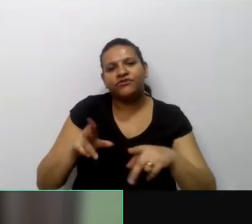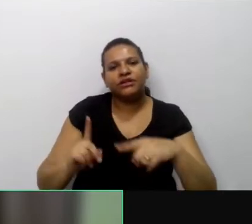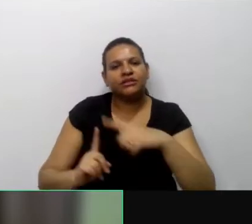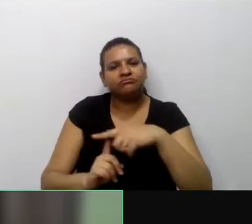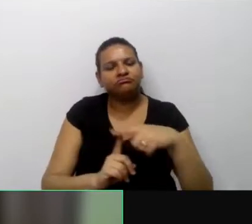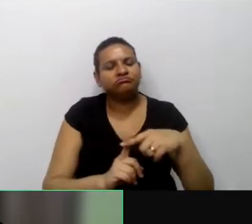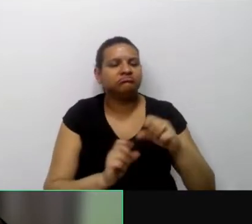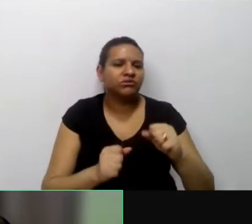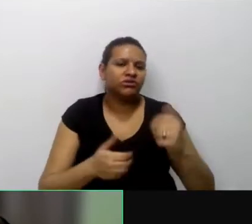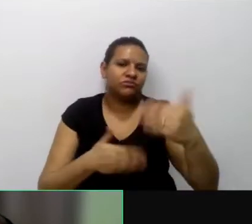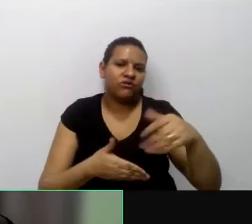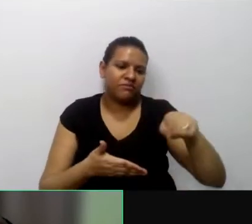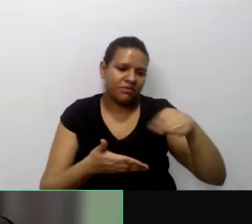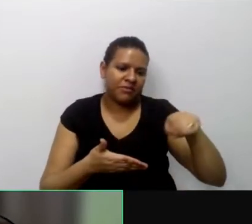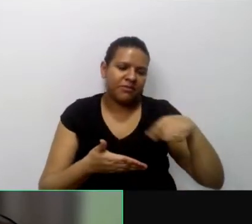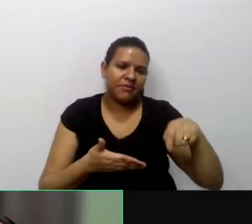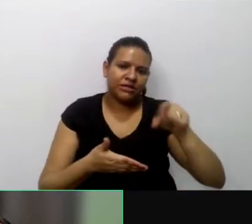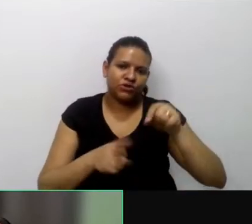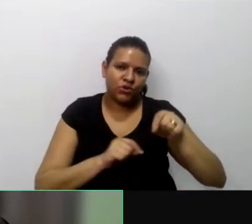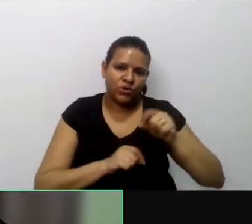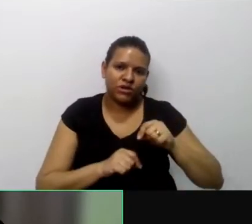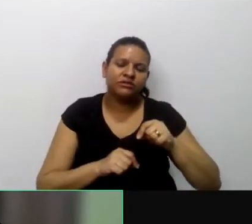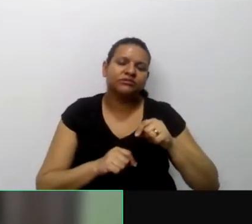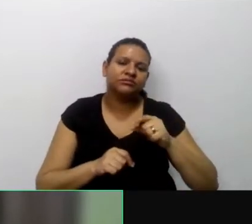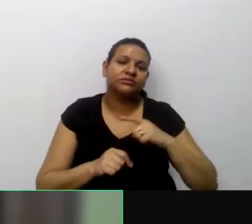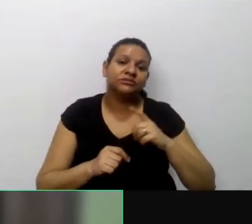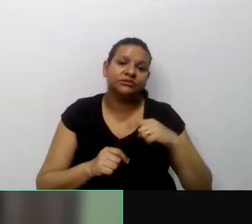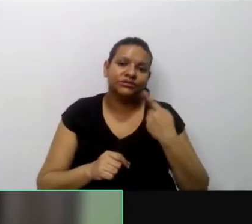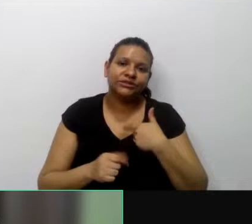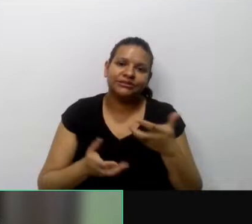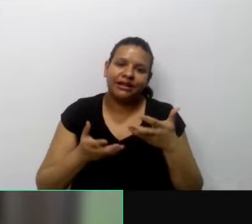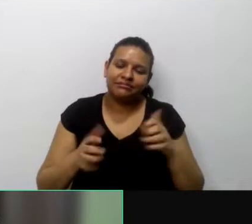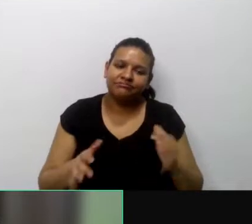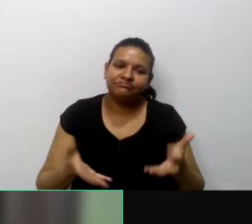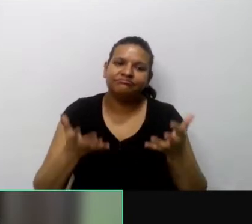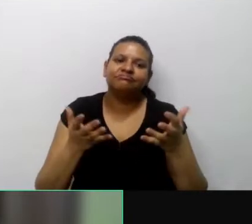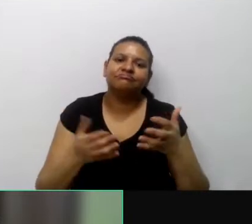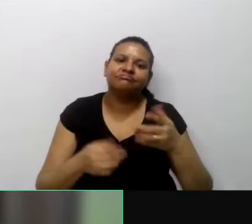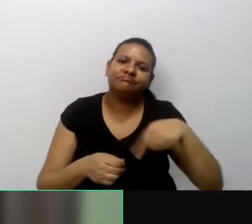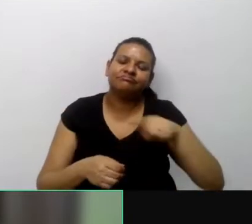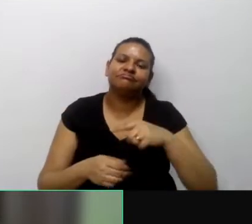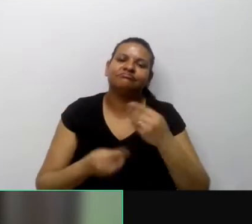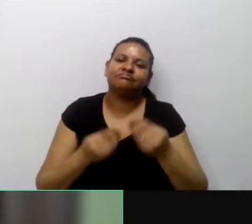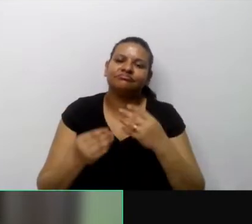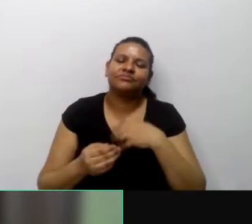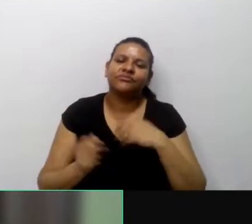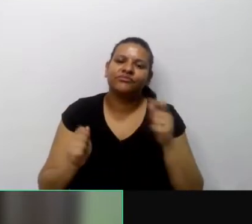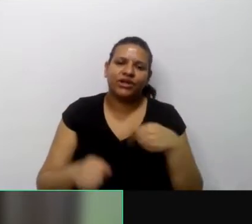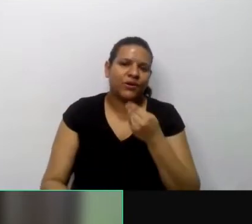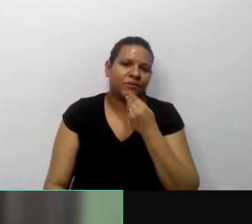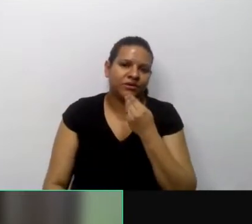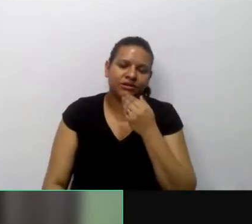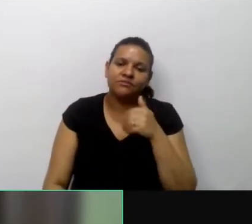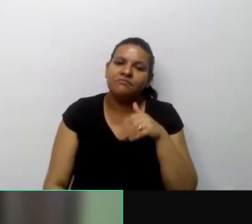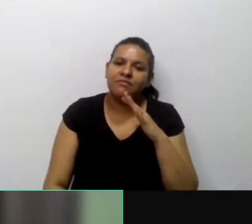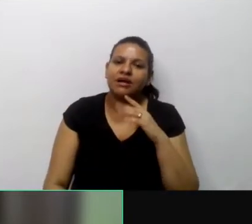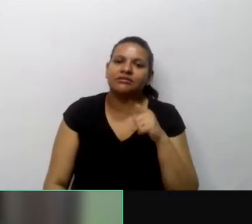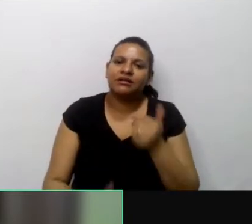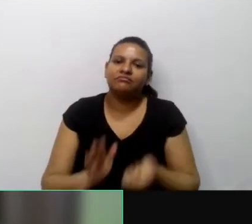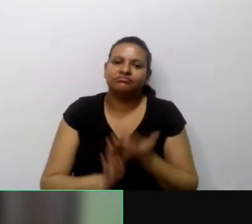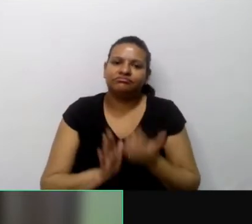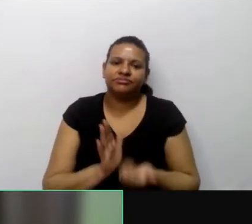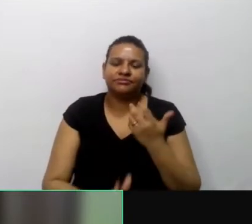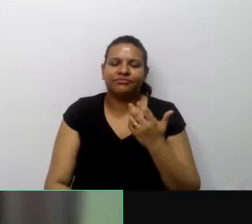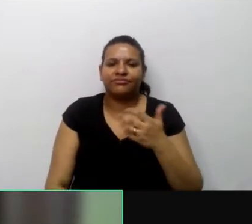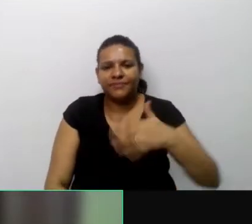escolha, mas nas aulas de língua inglesa a gente quer muito promover a proficiência e trazer possibilidades de produção oral dos estudantes,